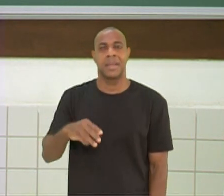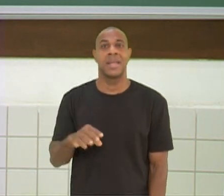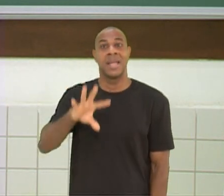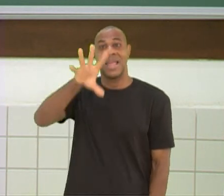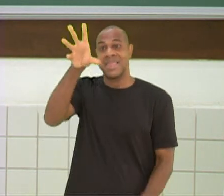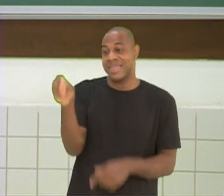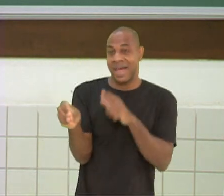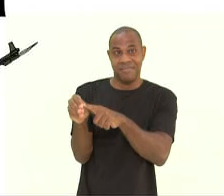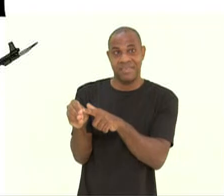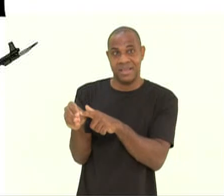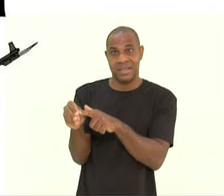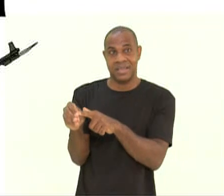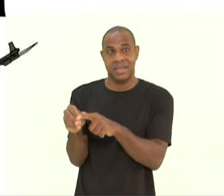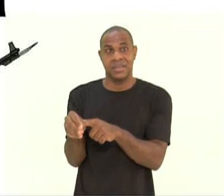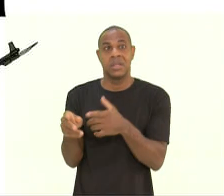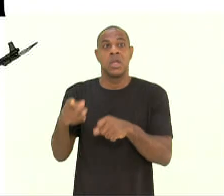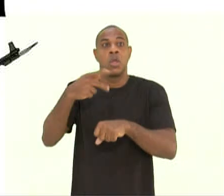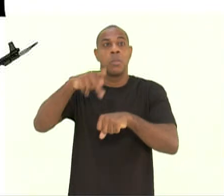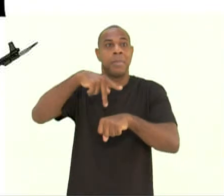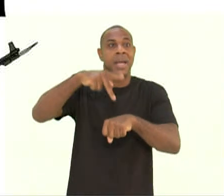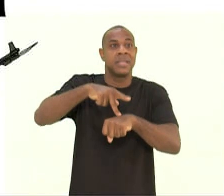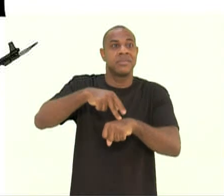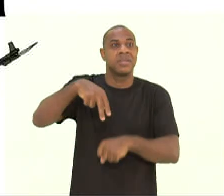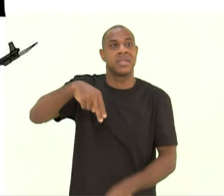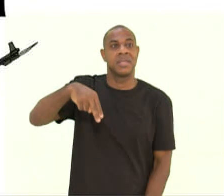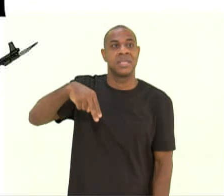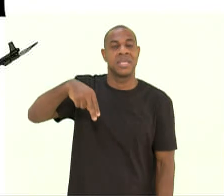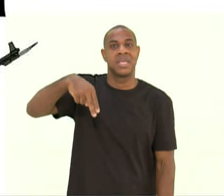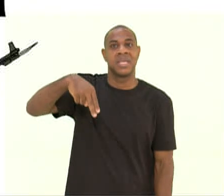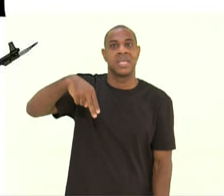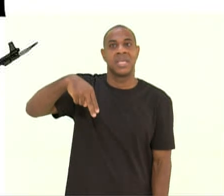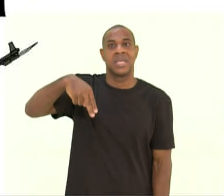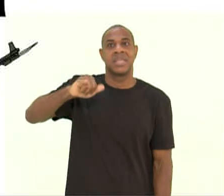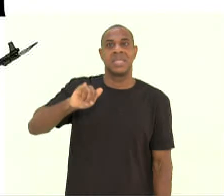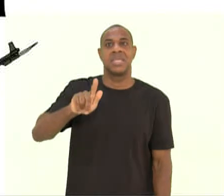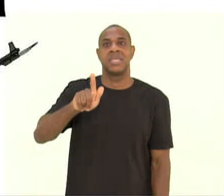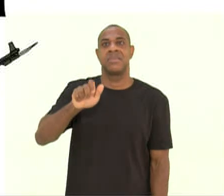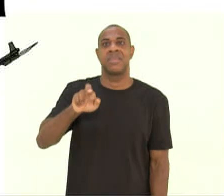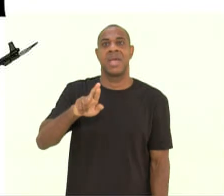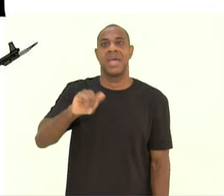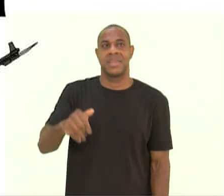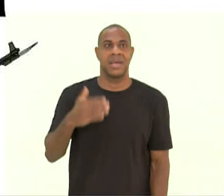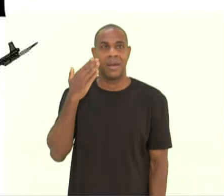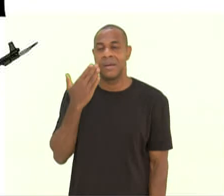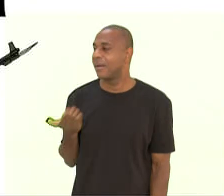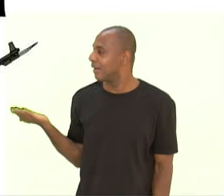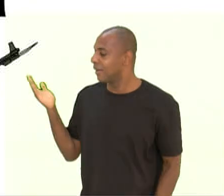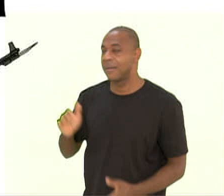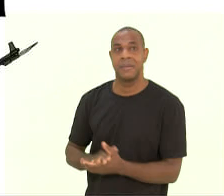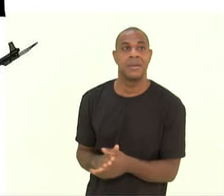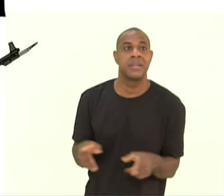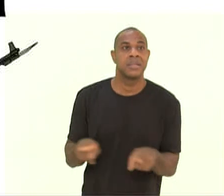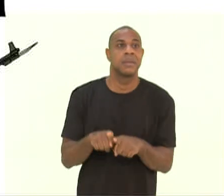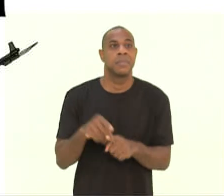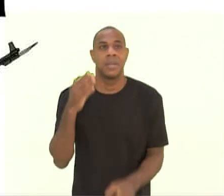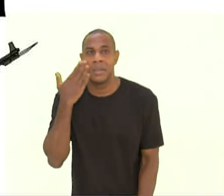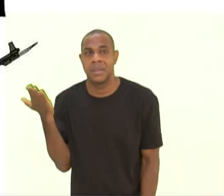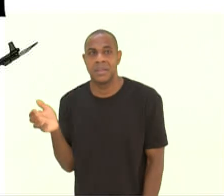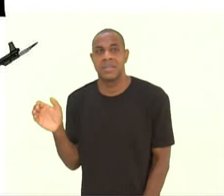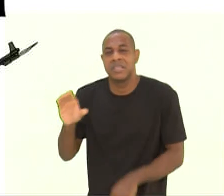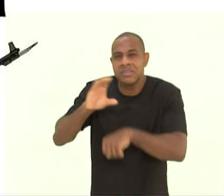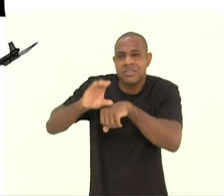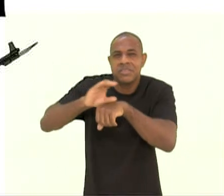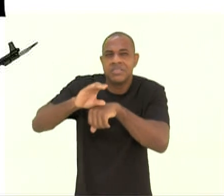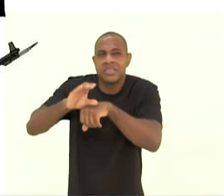na Nigéria. Coloquei um mapinha aqui para você, a Nigéria, e a área aqui bem a nordeste da Nigéria, destacada de novo em